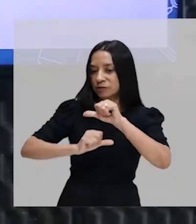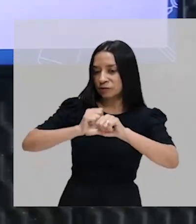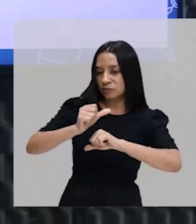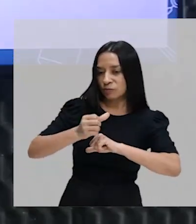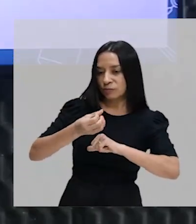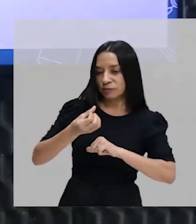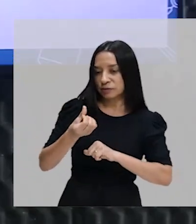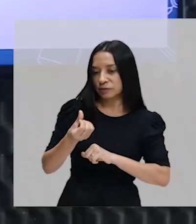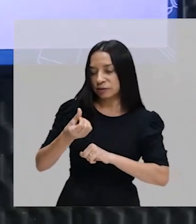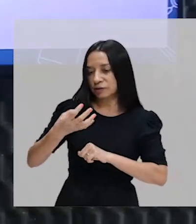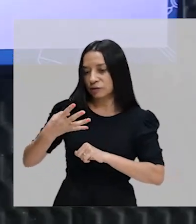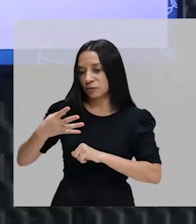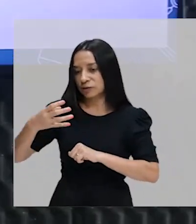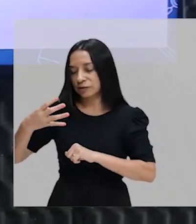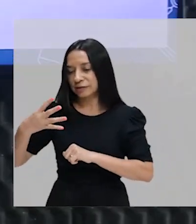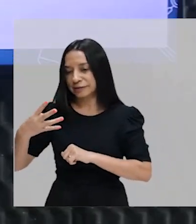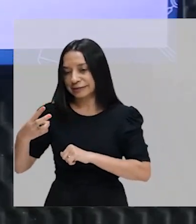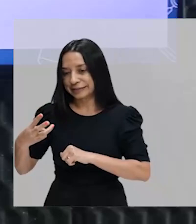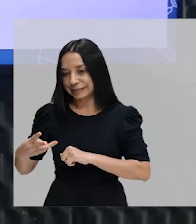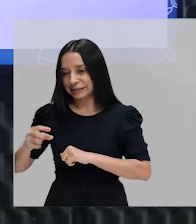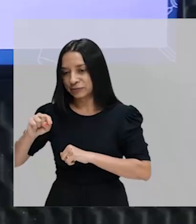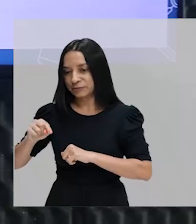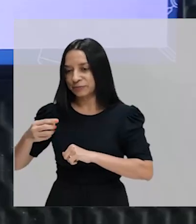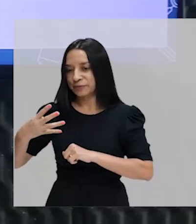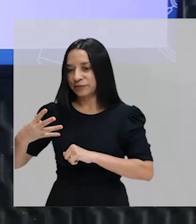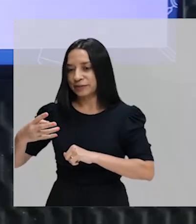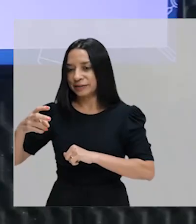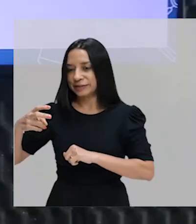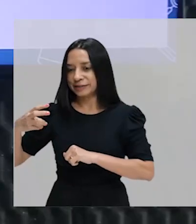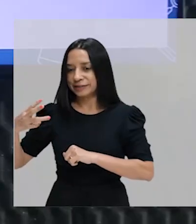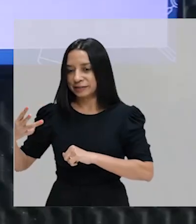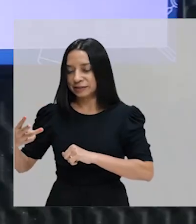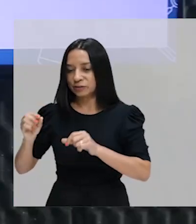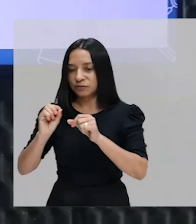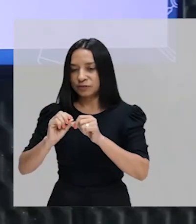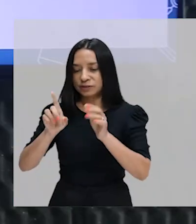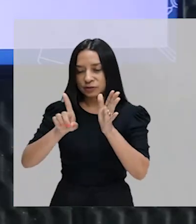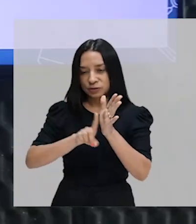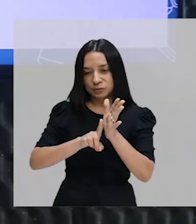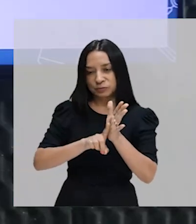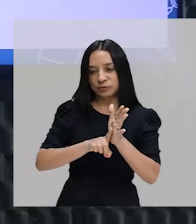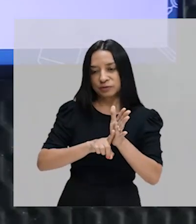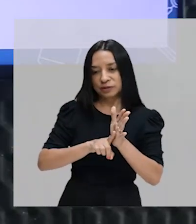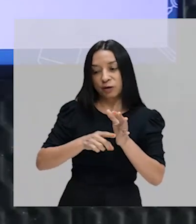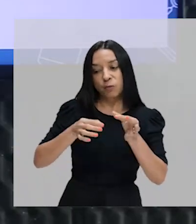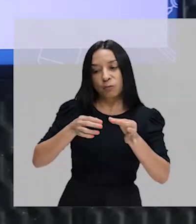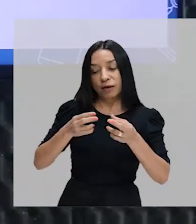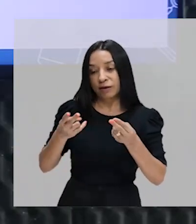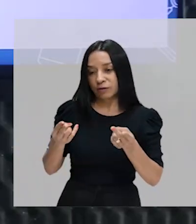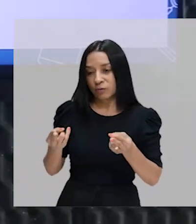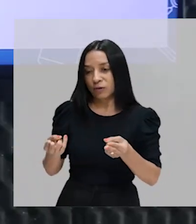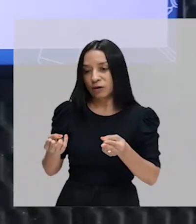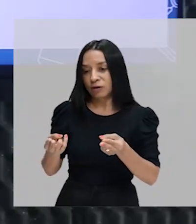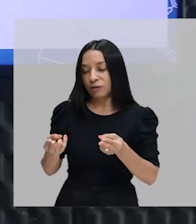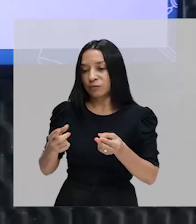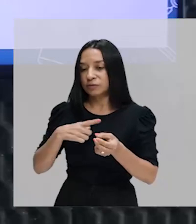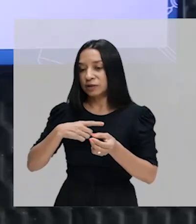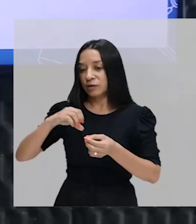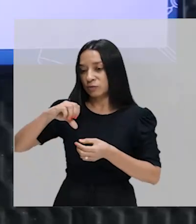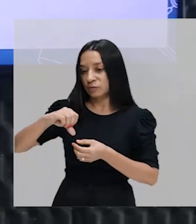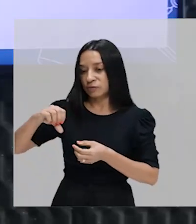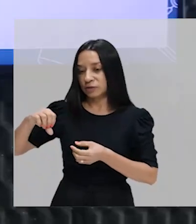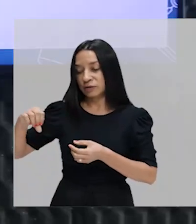643,43. Fazendo a subtração, o procedimento é o mesmo, tá? E aí, eu vou ter 99, né? 100x menos x, 99. E aqui,